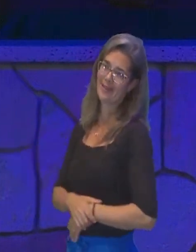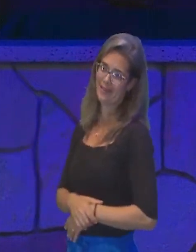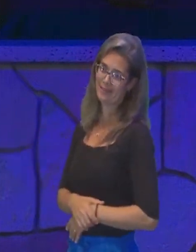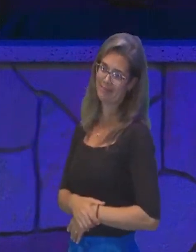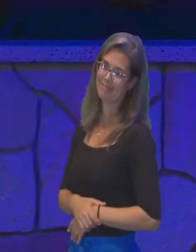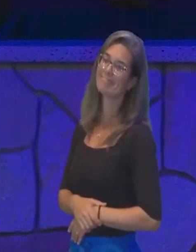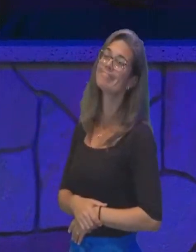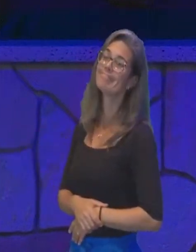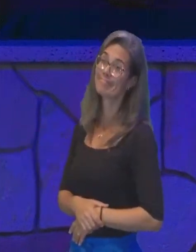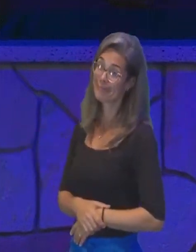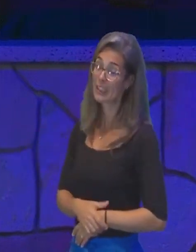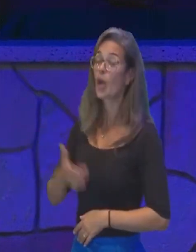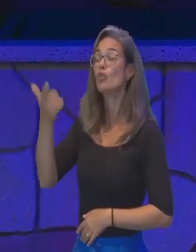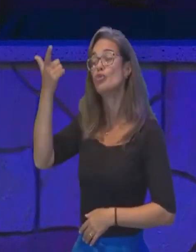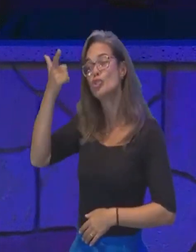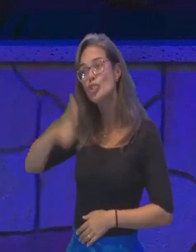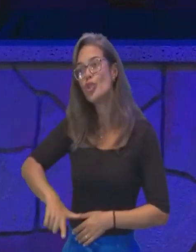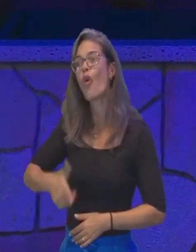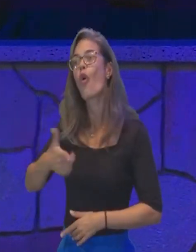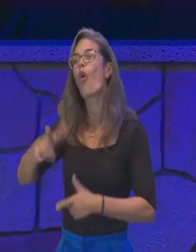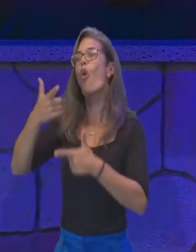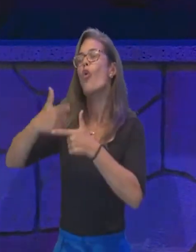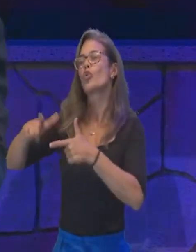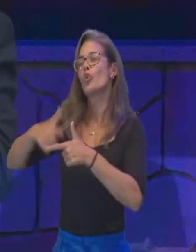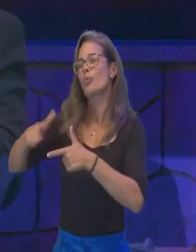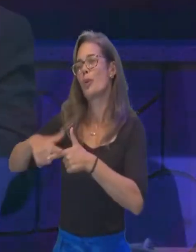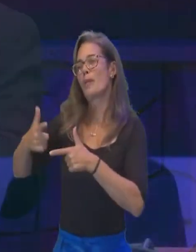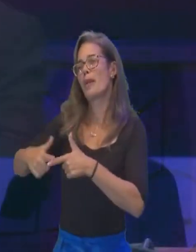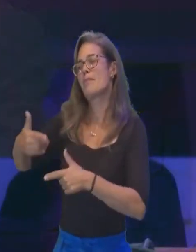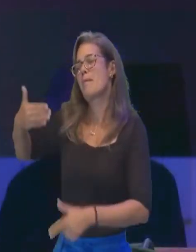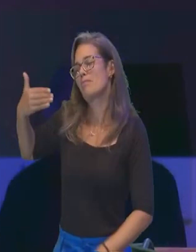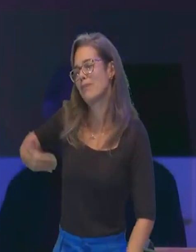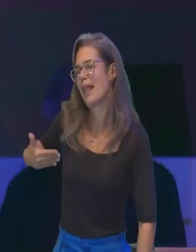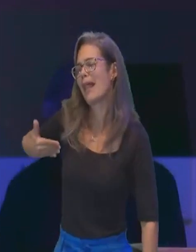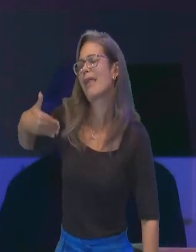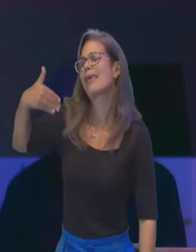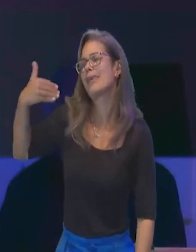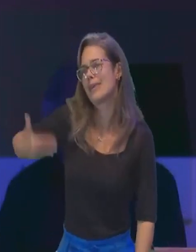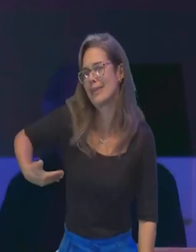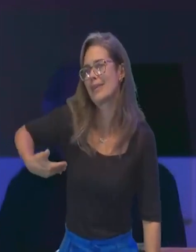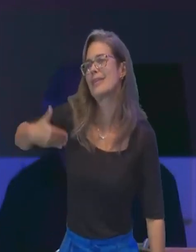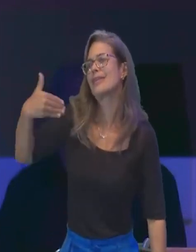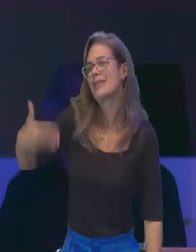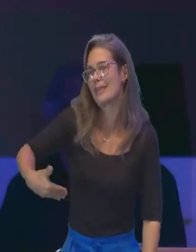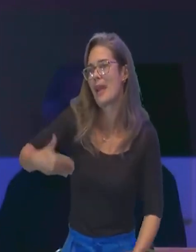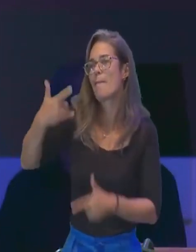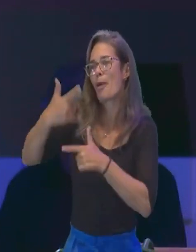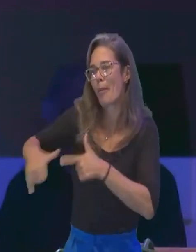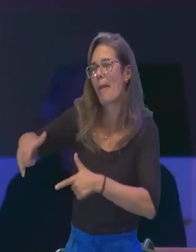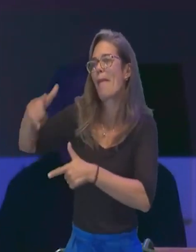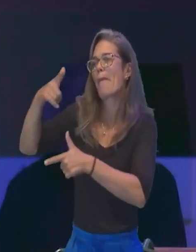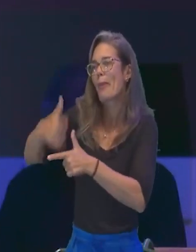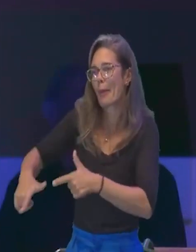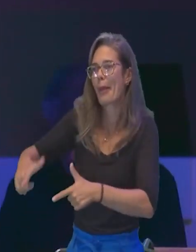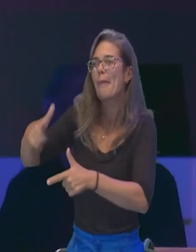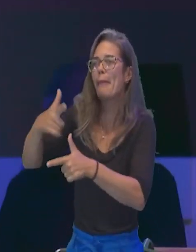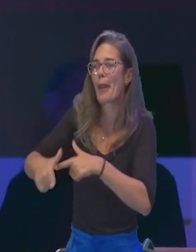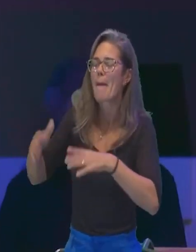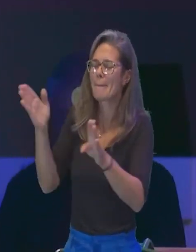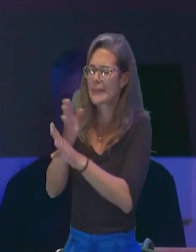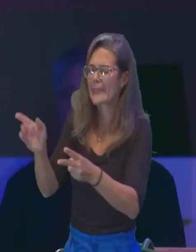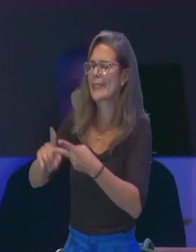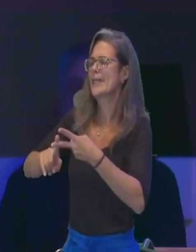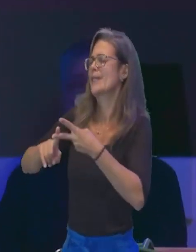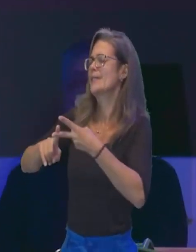estresse. A acusação injusta traz sofrimento à alma e ao coração, mas imediatamente o profeta